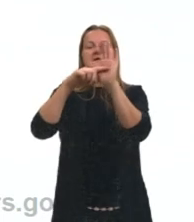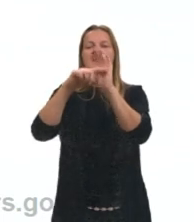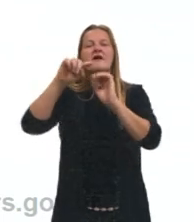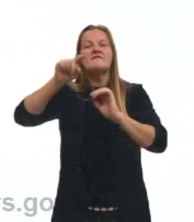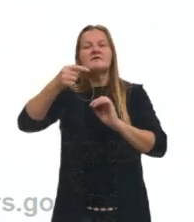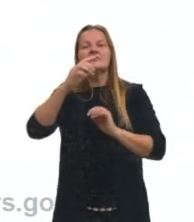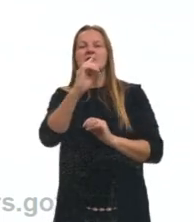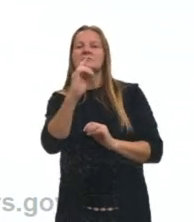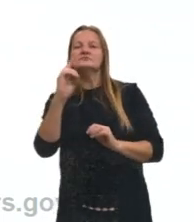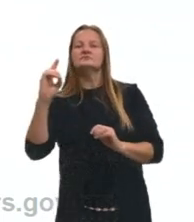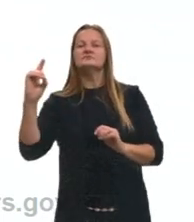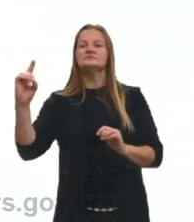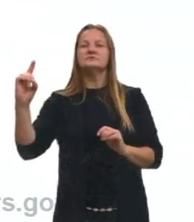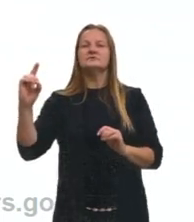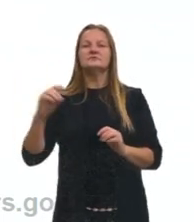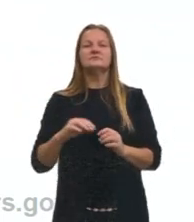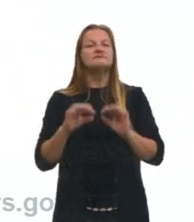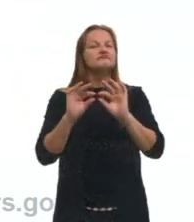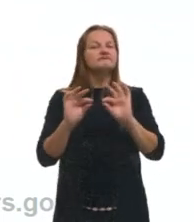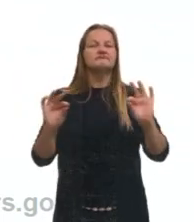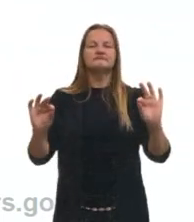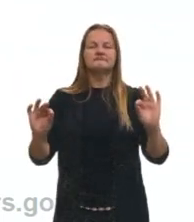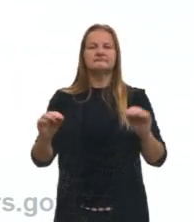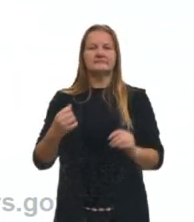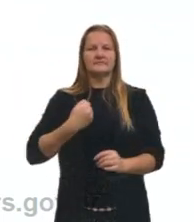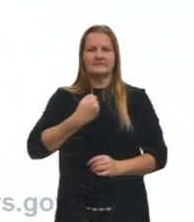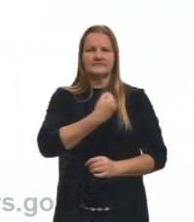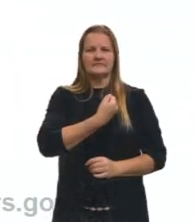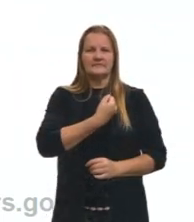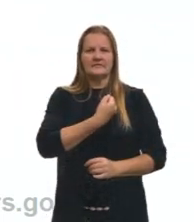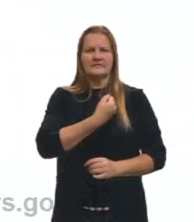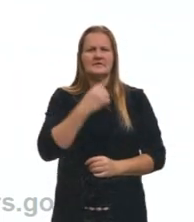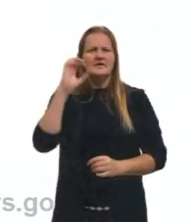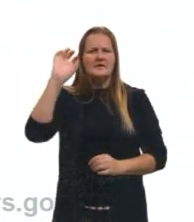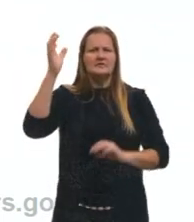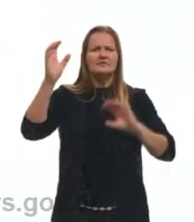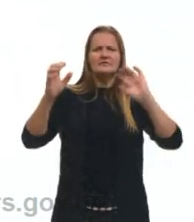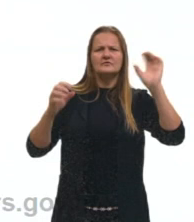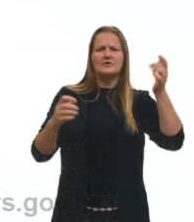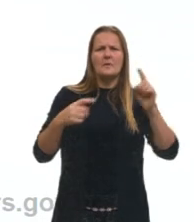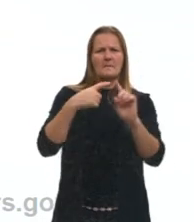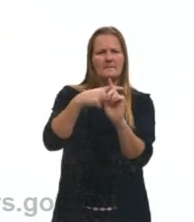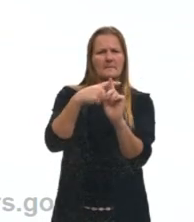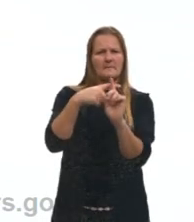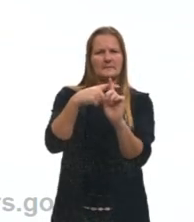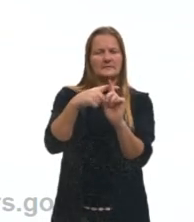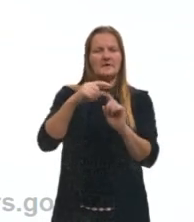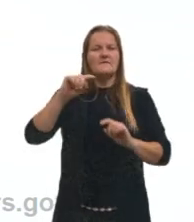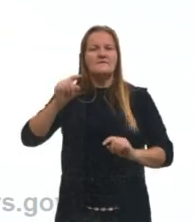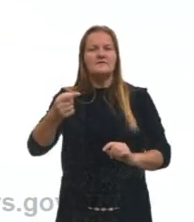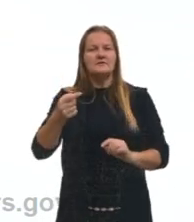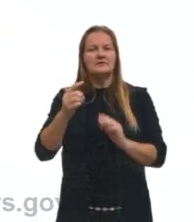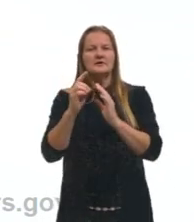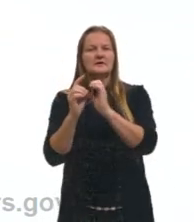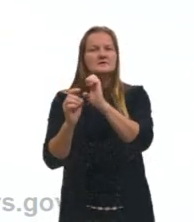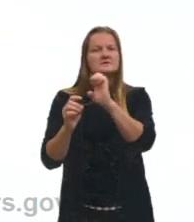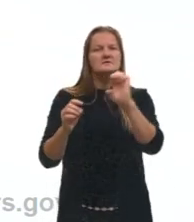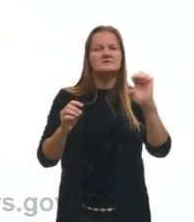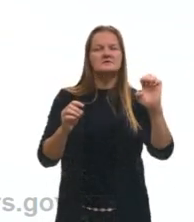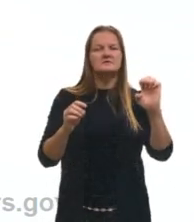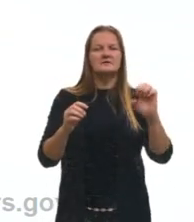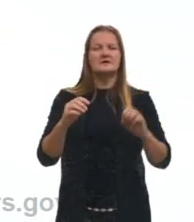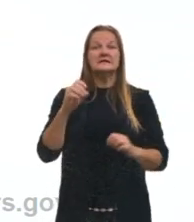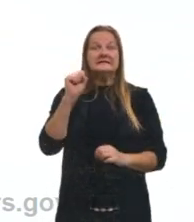a, desloca a pé direito para remover anotação se o expoente for positivo a, vai para a esquerda